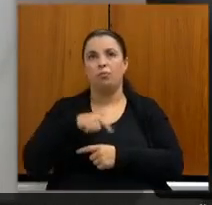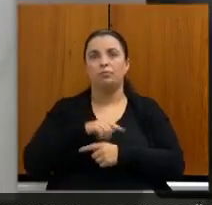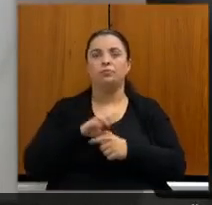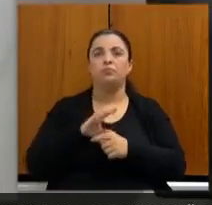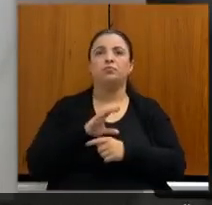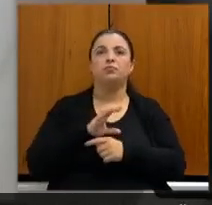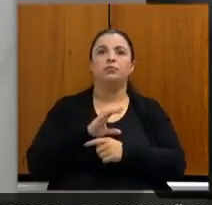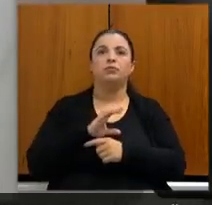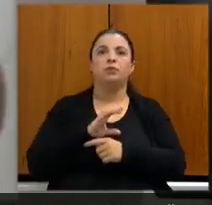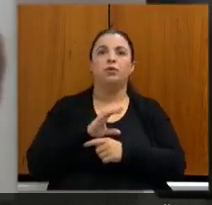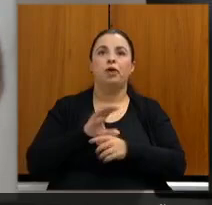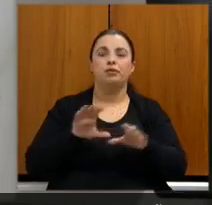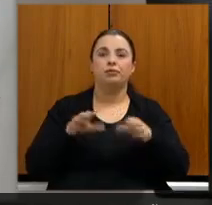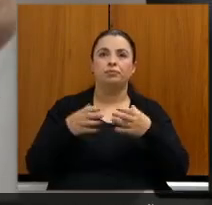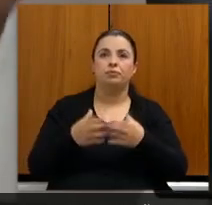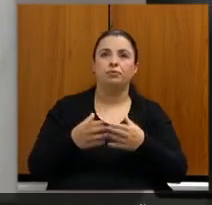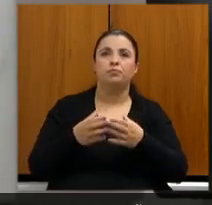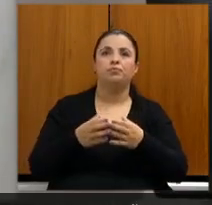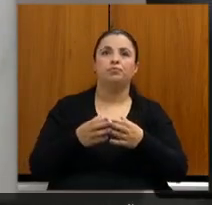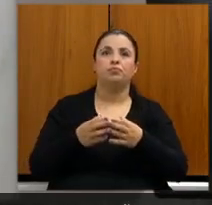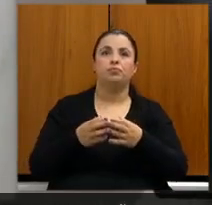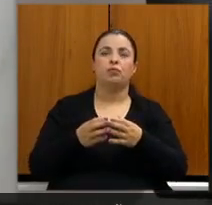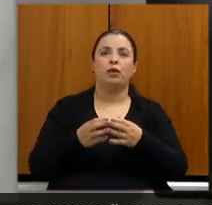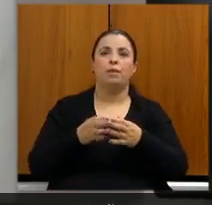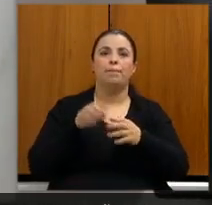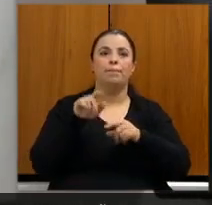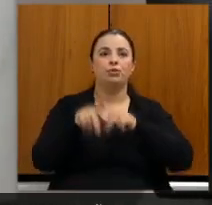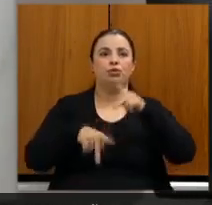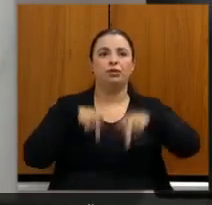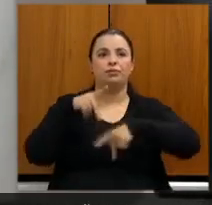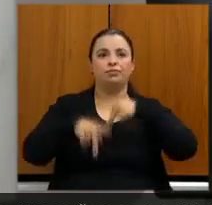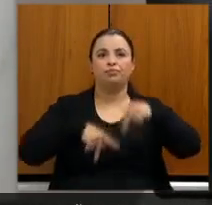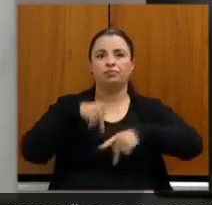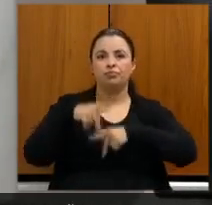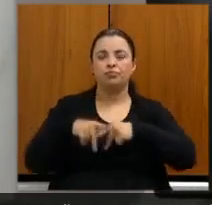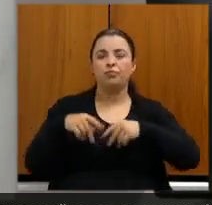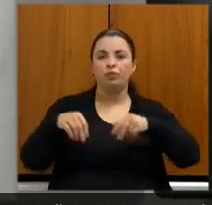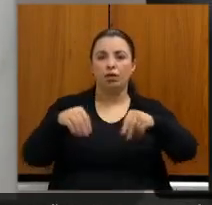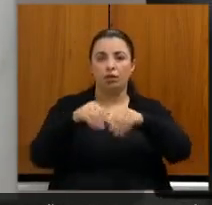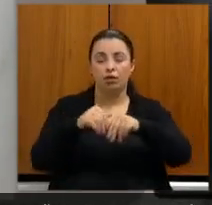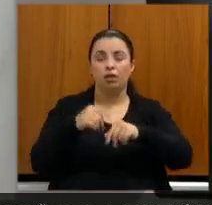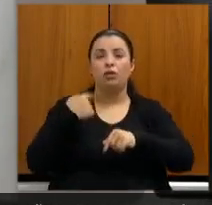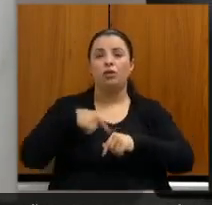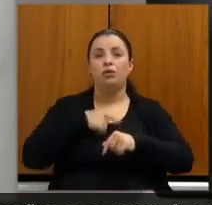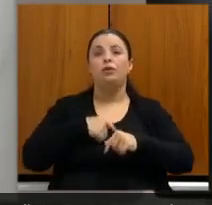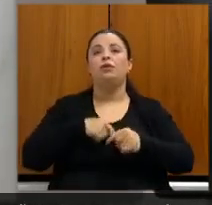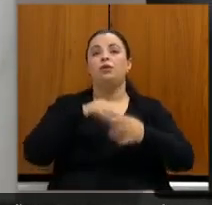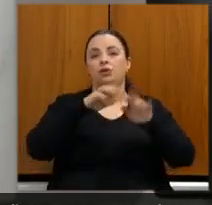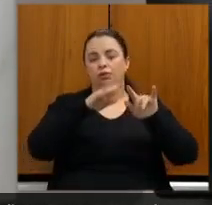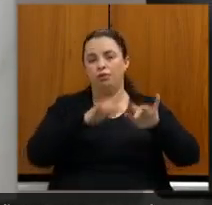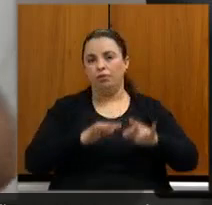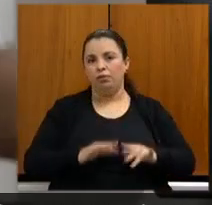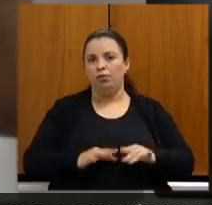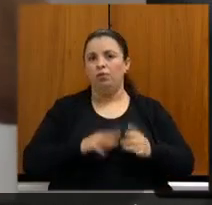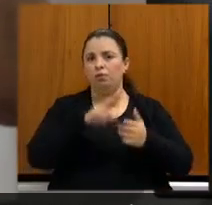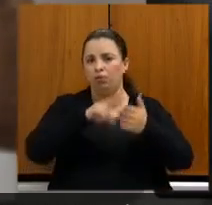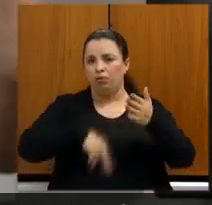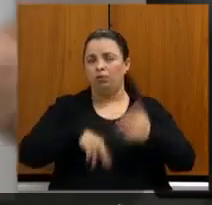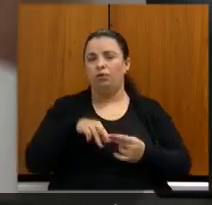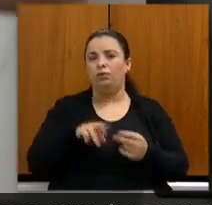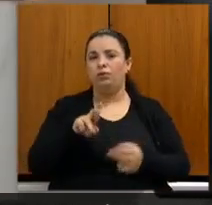contribuição das lideranças dos movimentos sociais soltamos um relatório tá publicado no site CPT mg.org.br